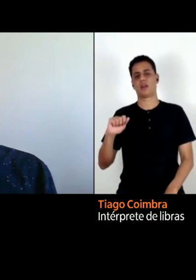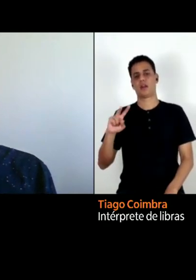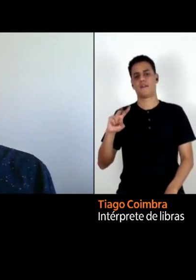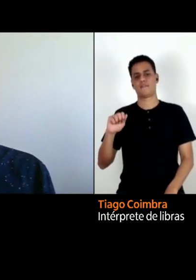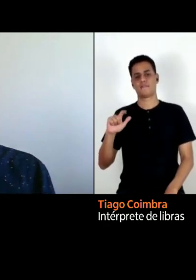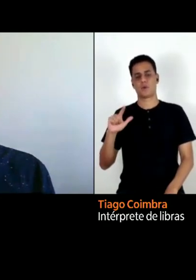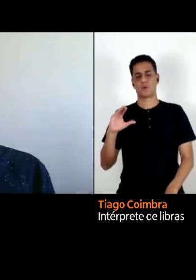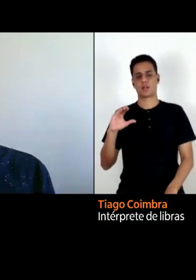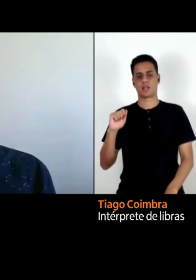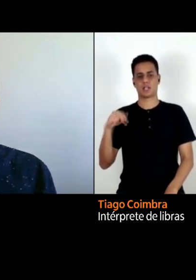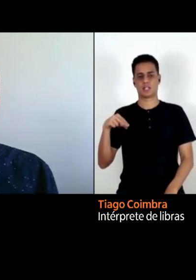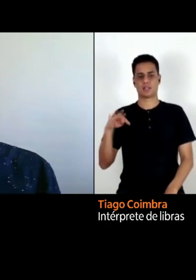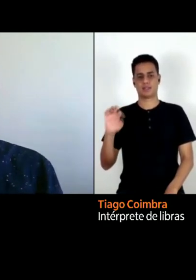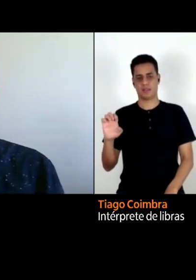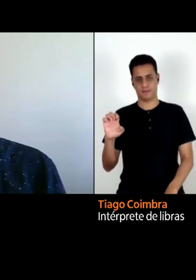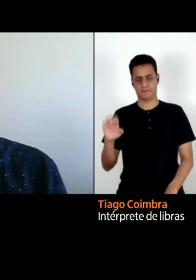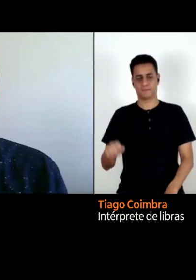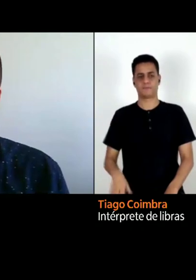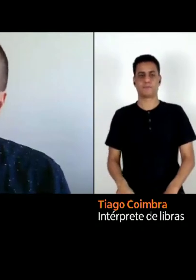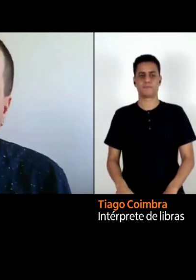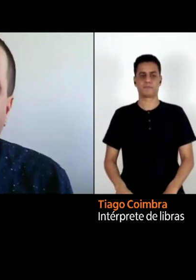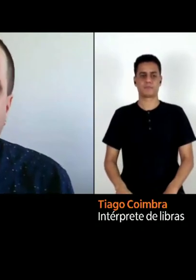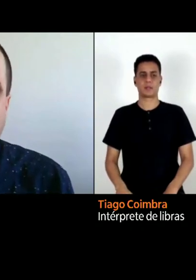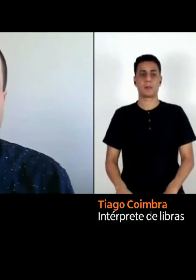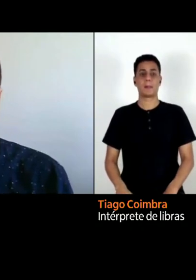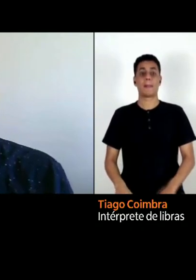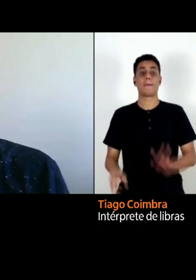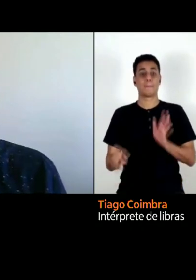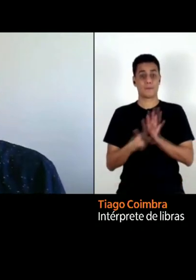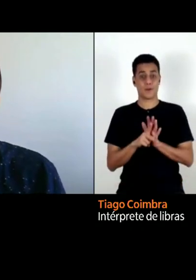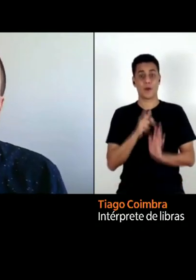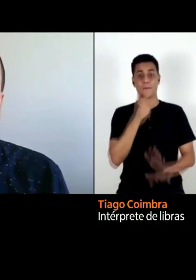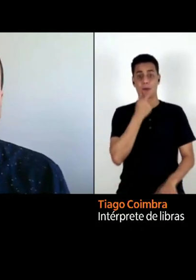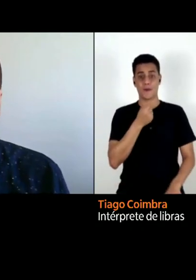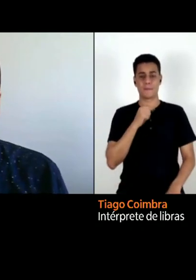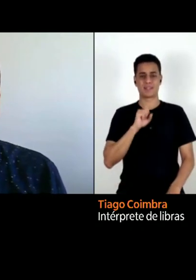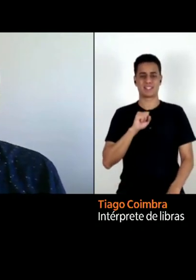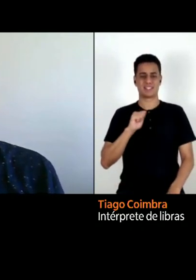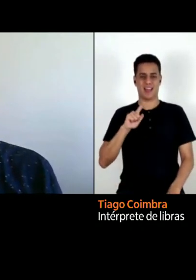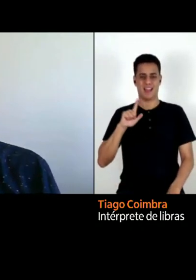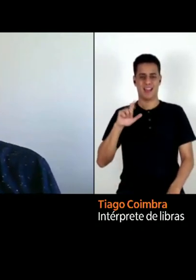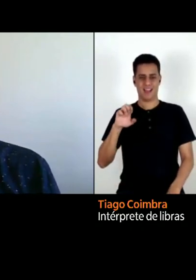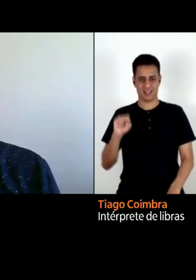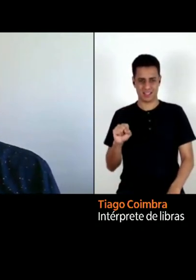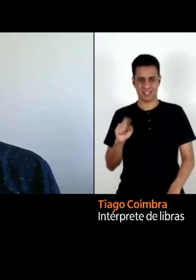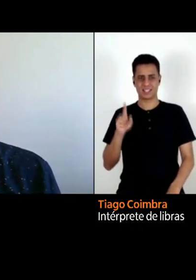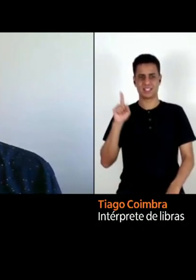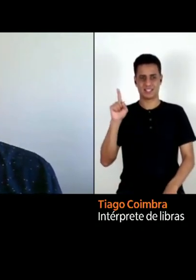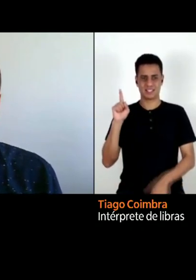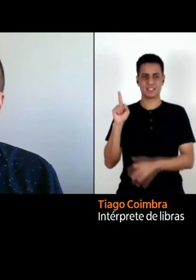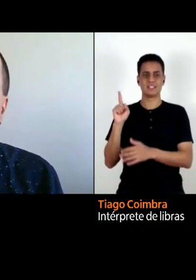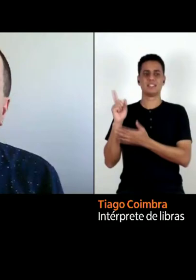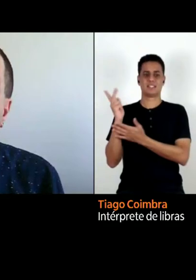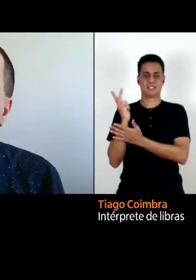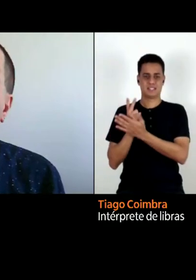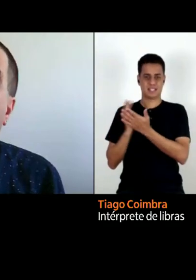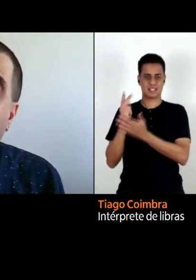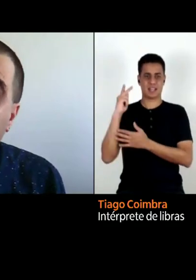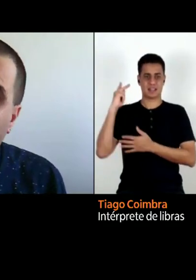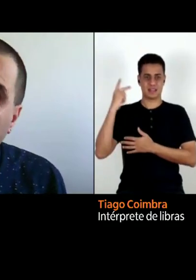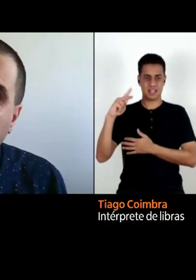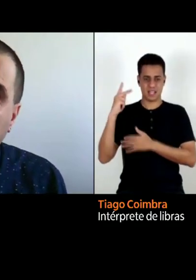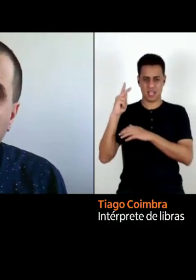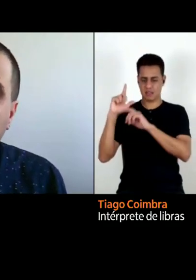O caso do ilusionista Dr. Cunha Salles é a figura que nos permite reposicionar não apenas